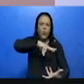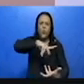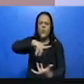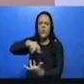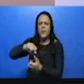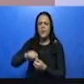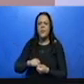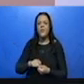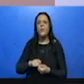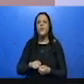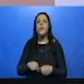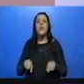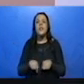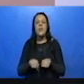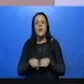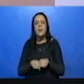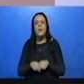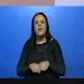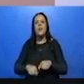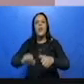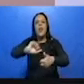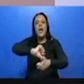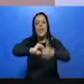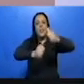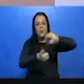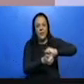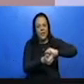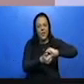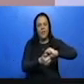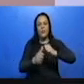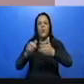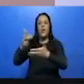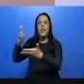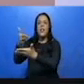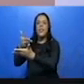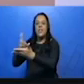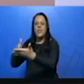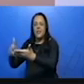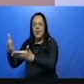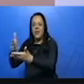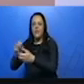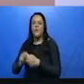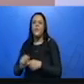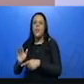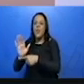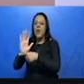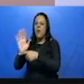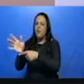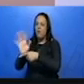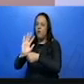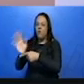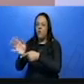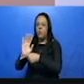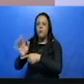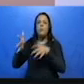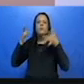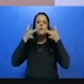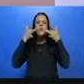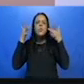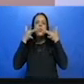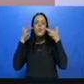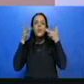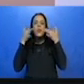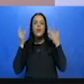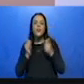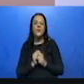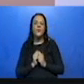ele foi adaptado para desenhos, para filmes, para peças de teatro. Então nós encontramos esse